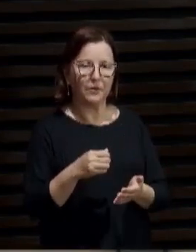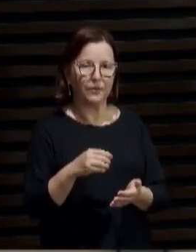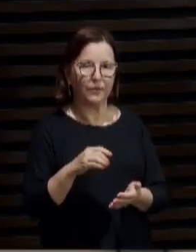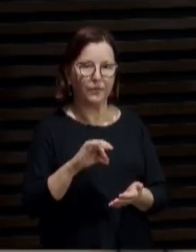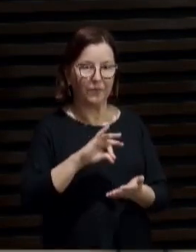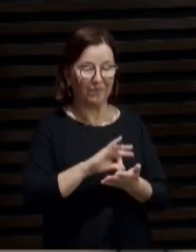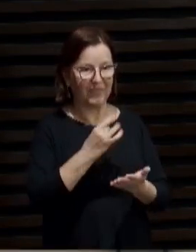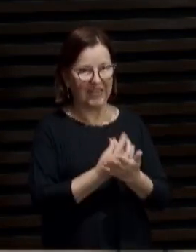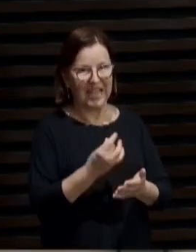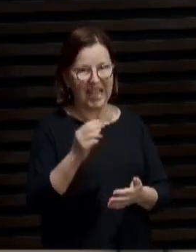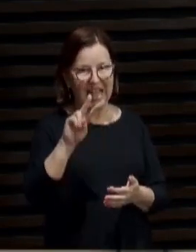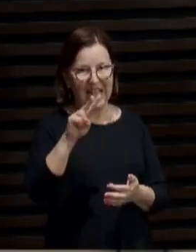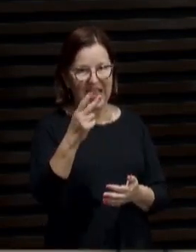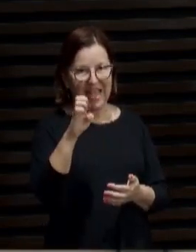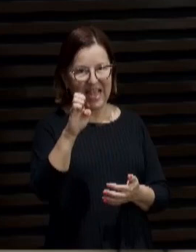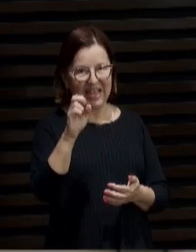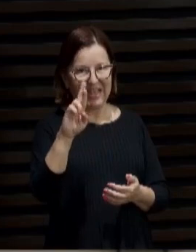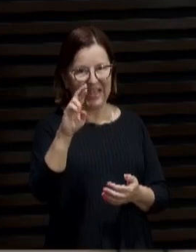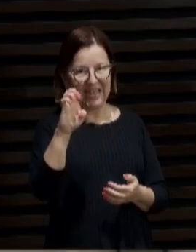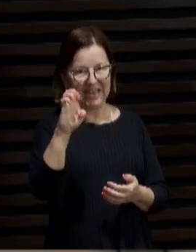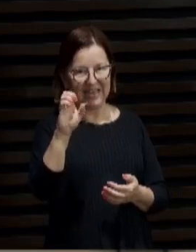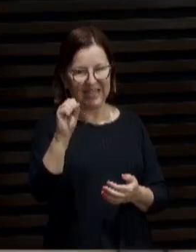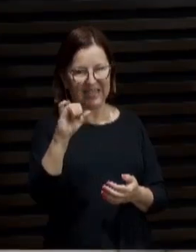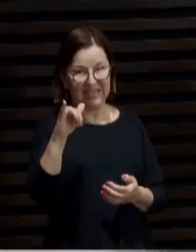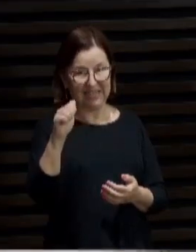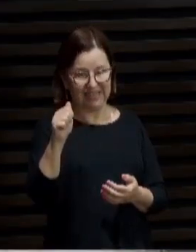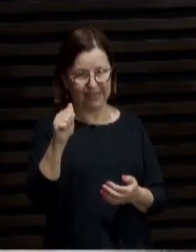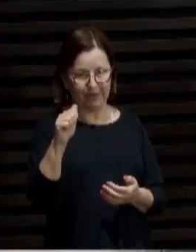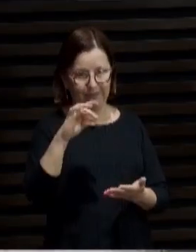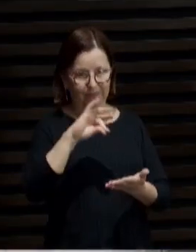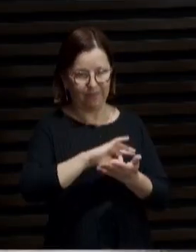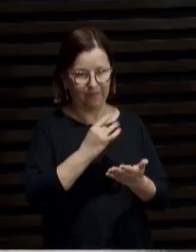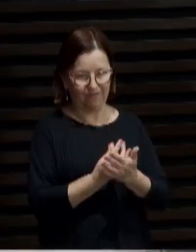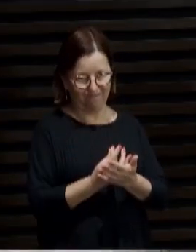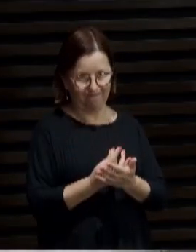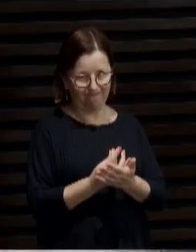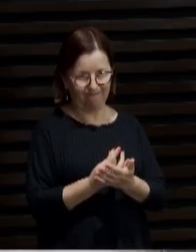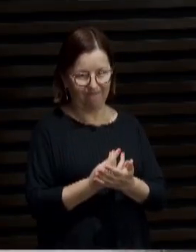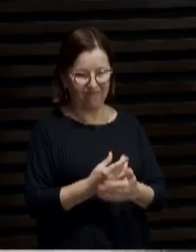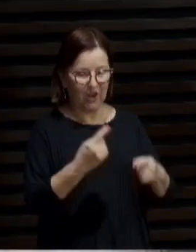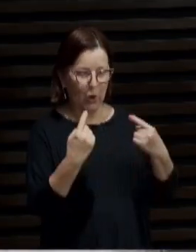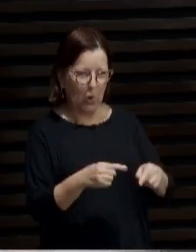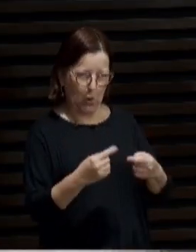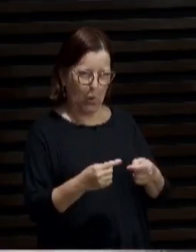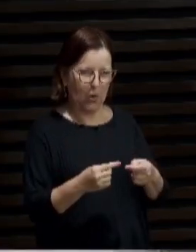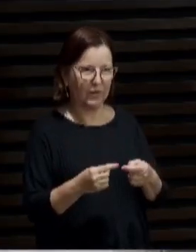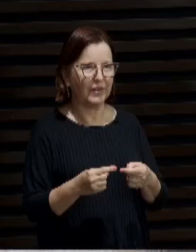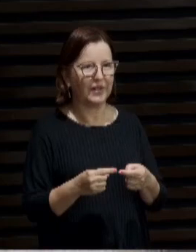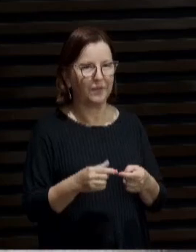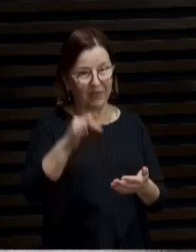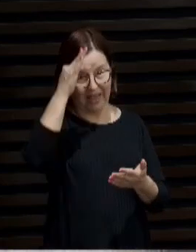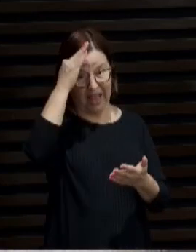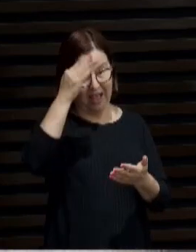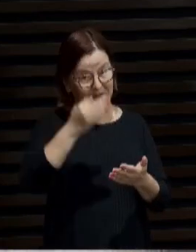um ensino que ataca algum alicerce da fé cristã. Heresia é um ensino dentro do